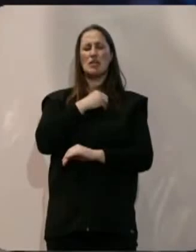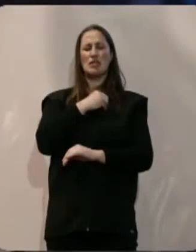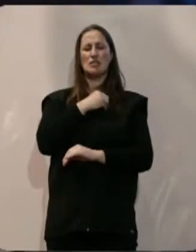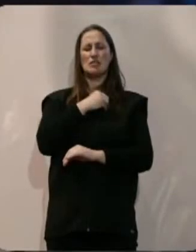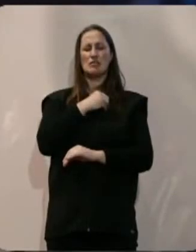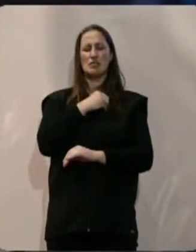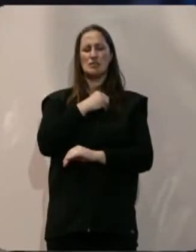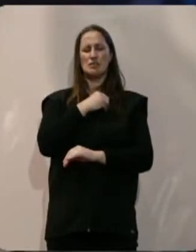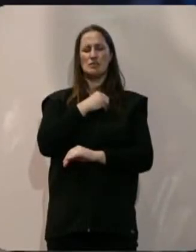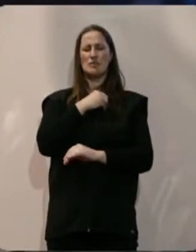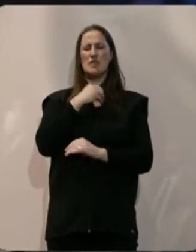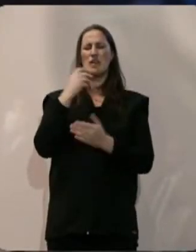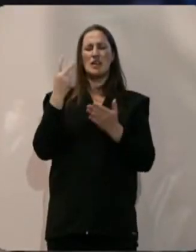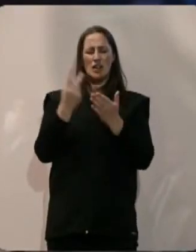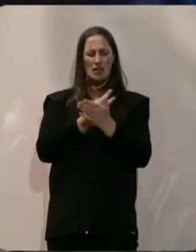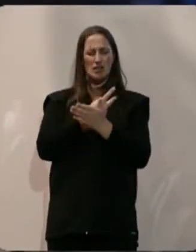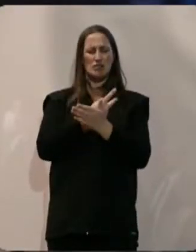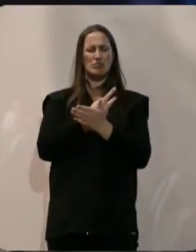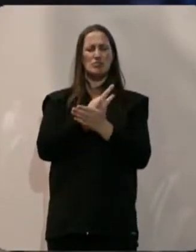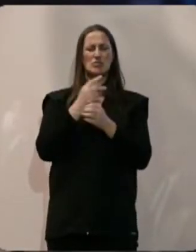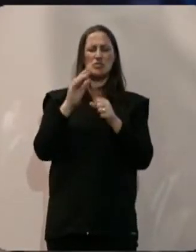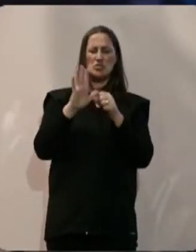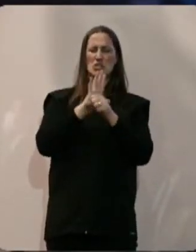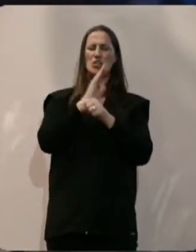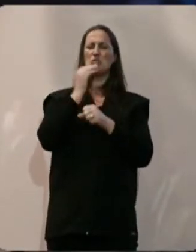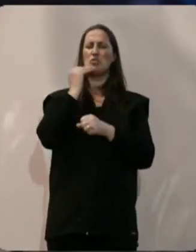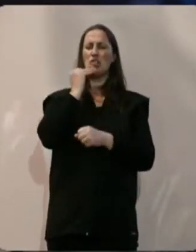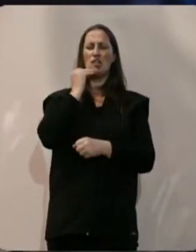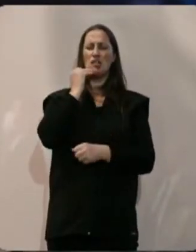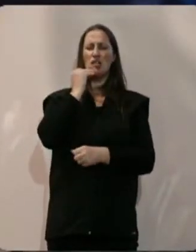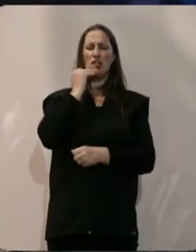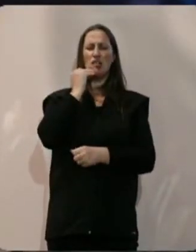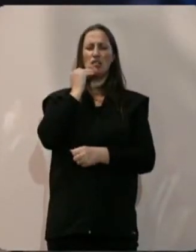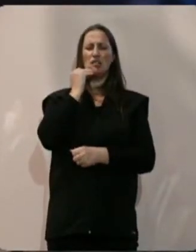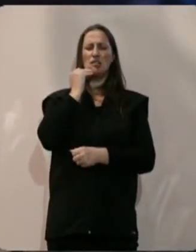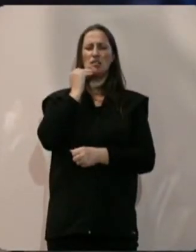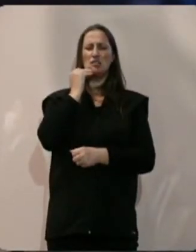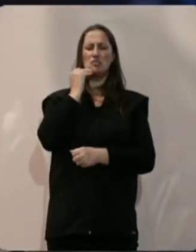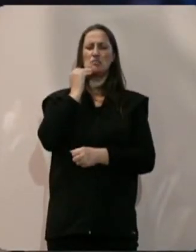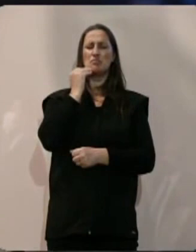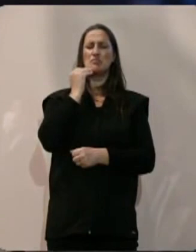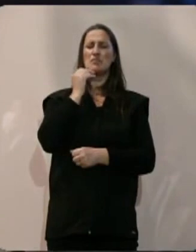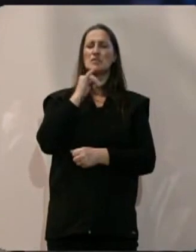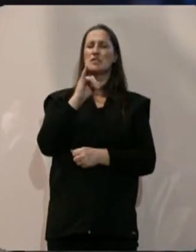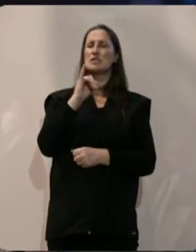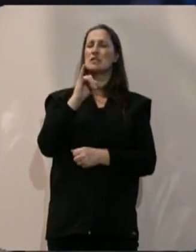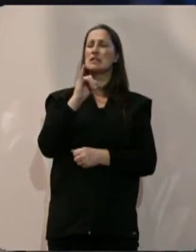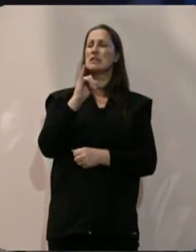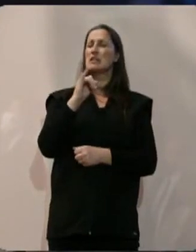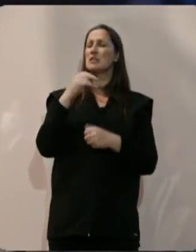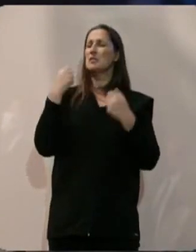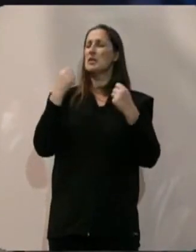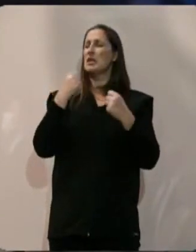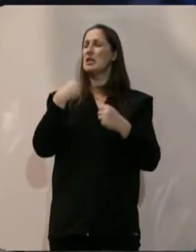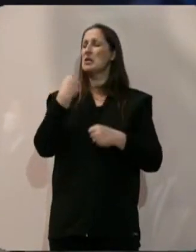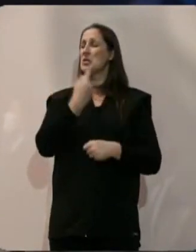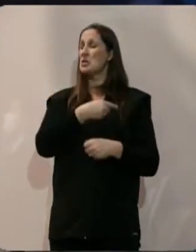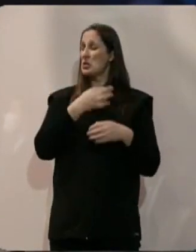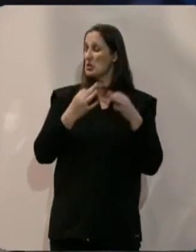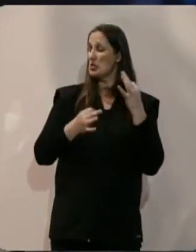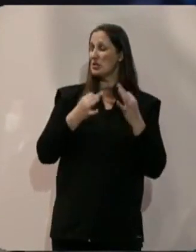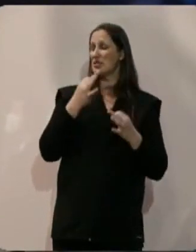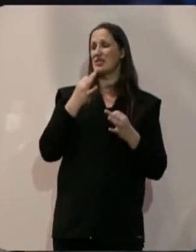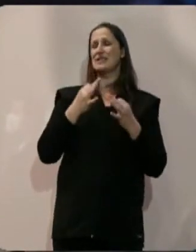pecadores, falhos, cheios de defeitos. Se dependesse da nossa própria